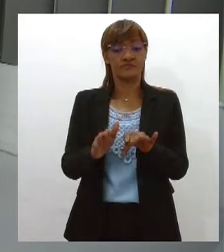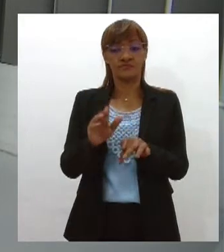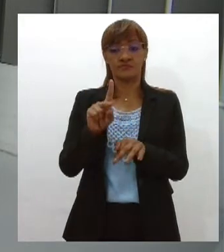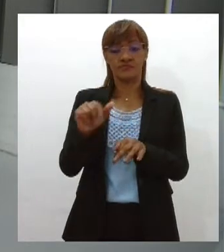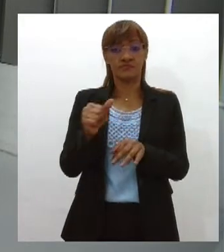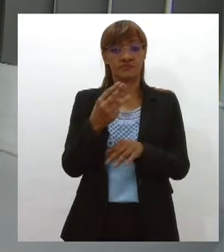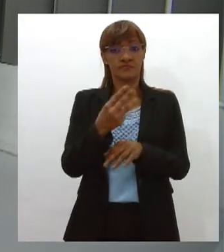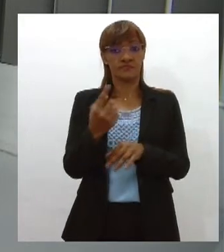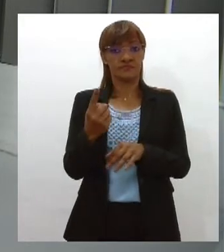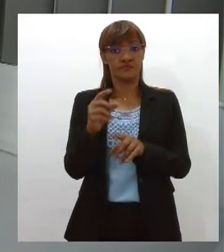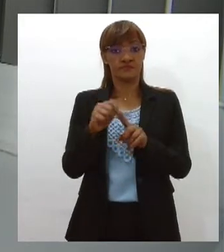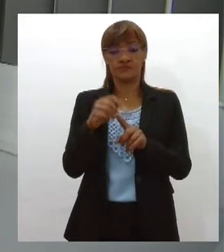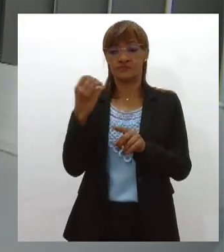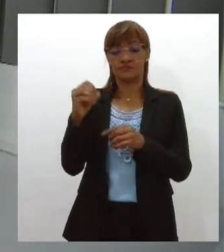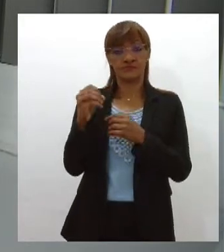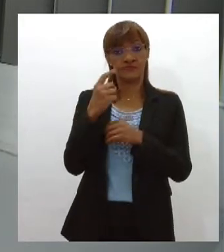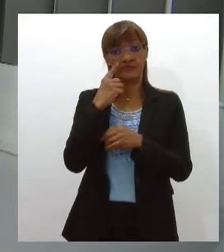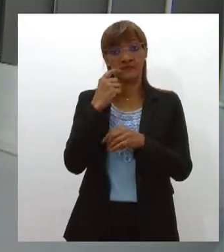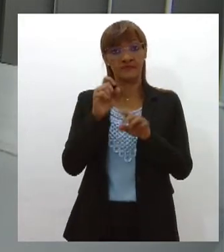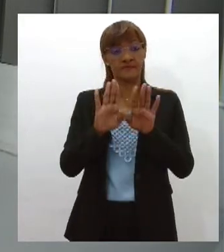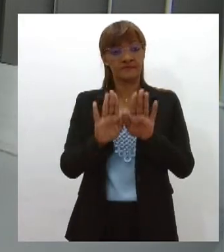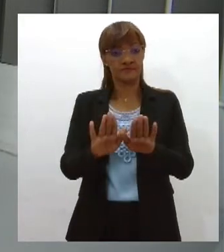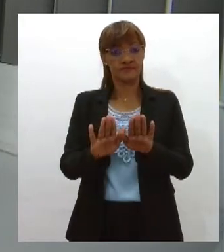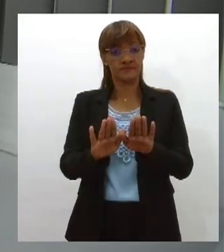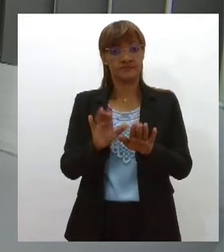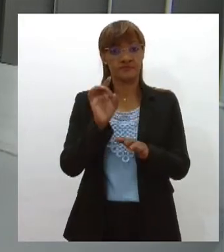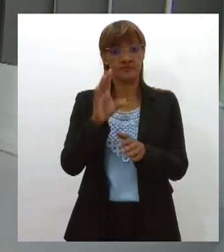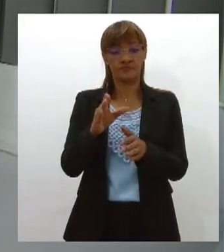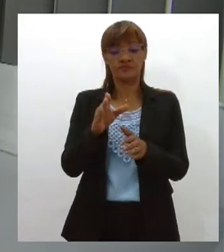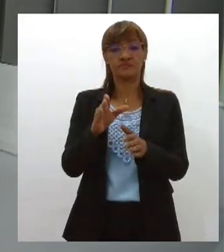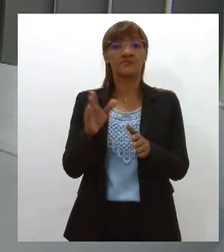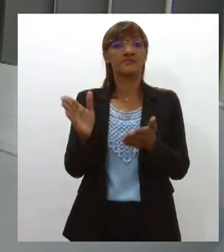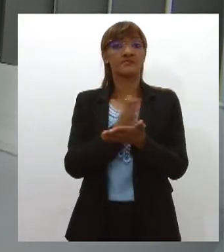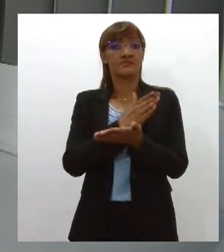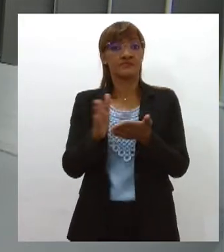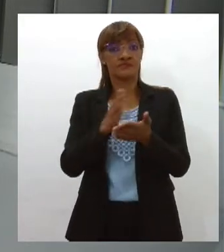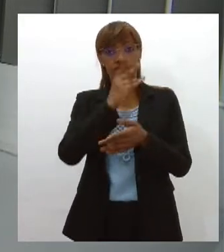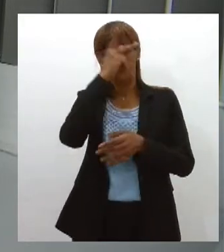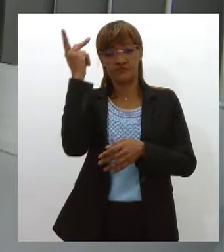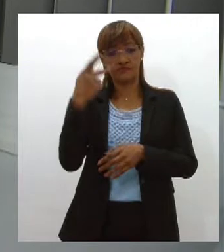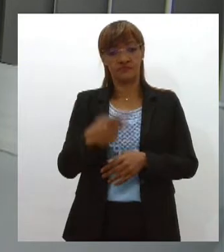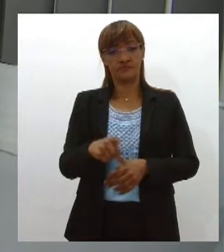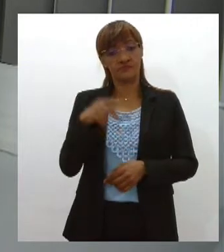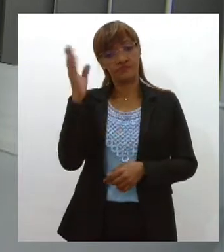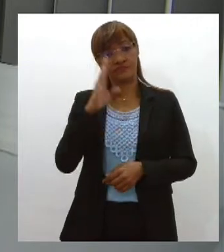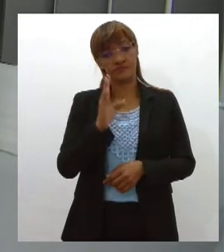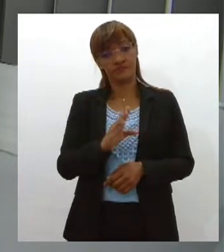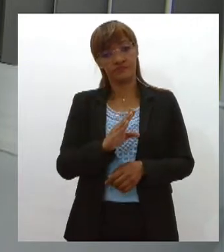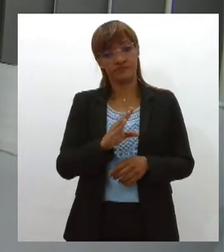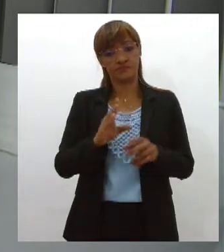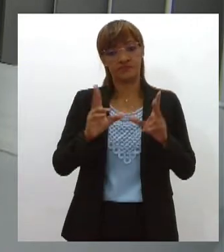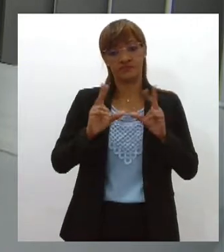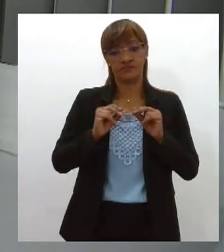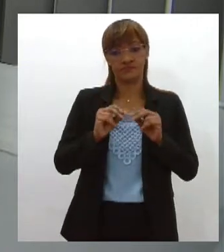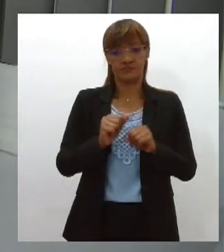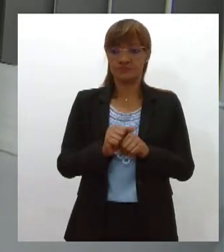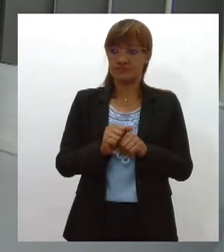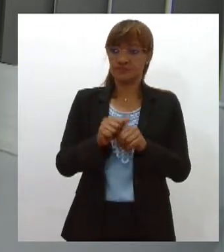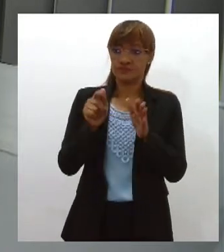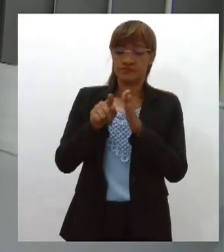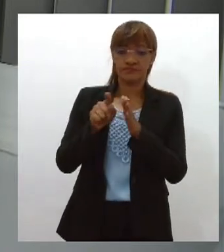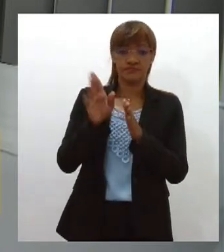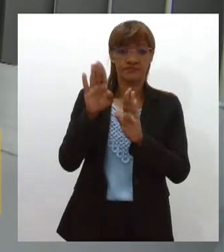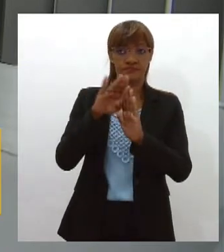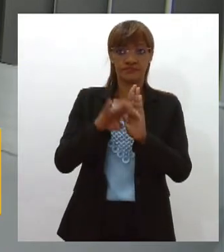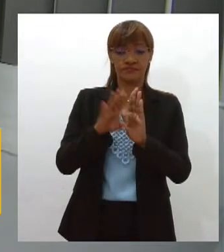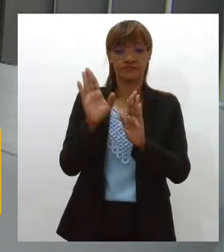mas, segundo o Instituto, apenas metade da população estimada do Brasil foi recenseada até agora. E para falar sobre a